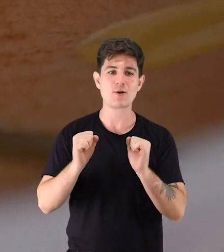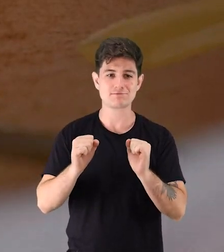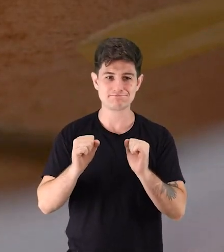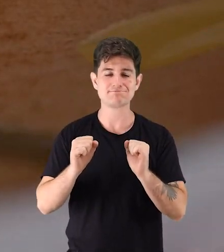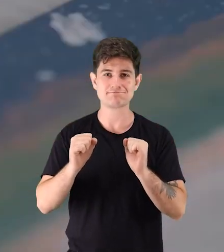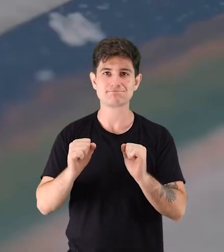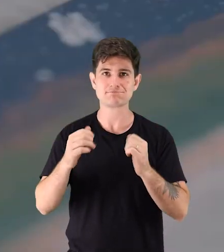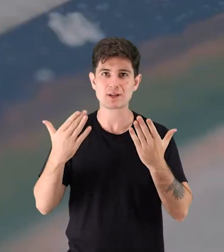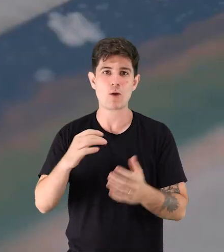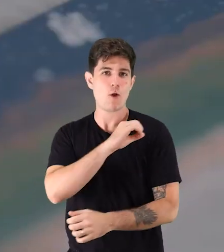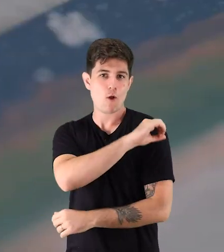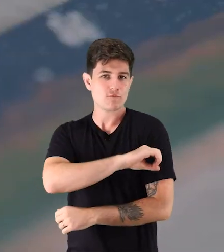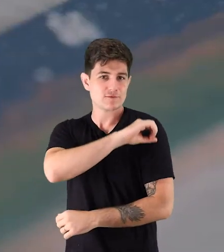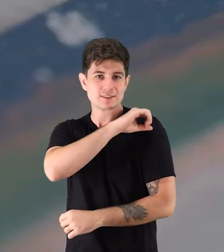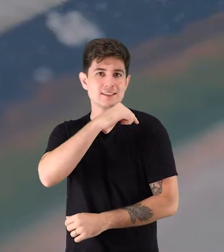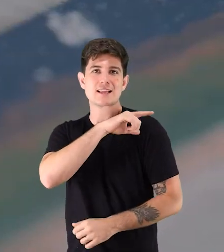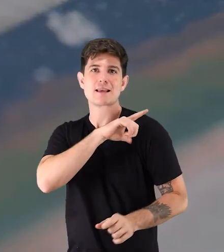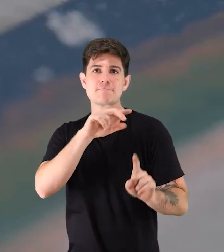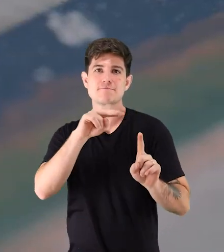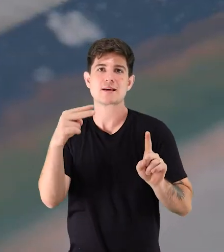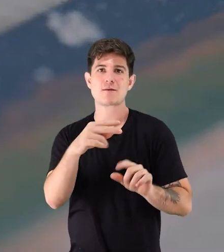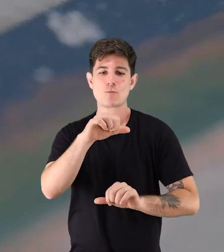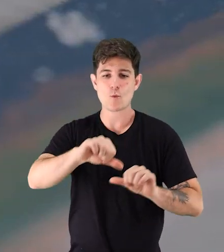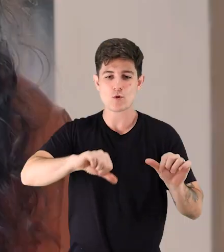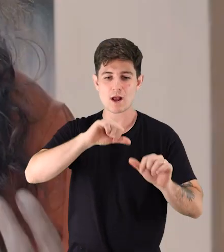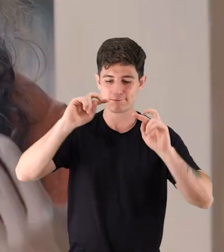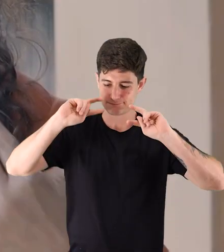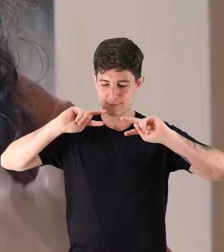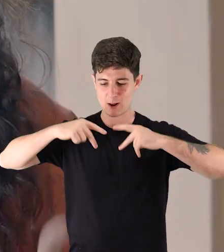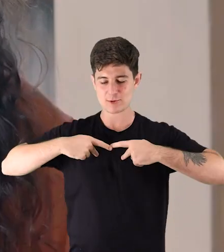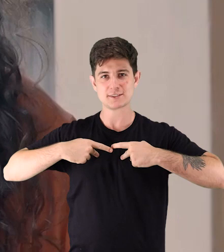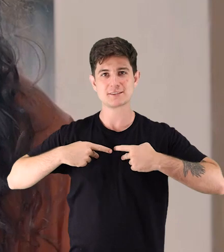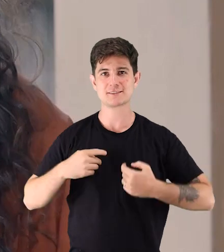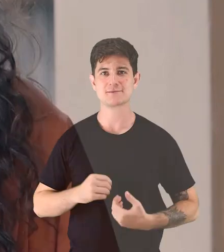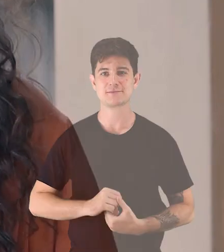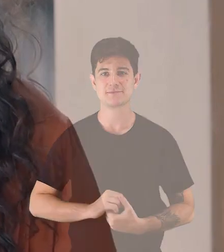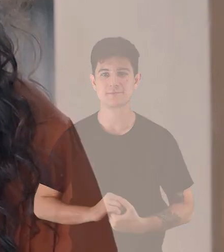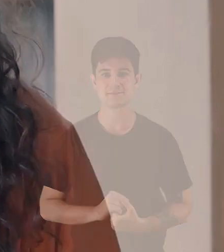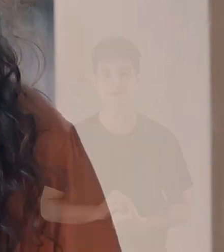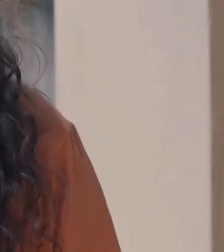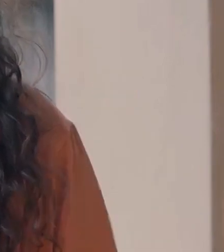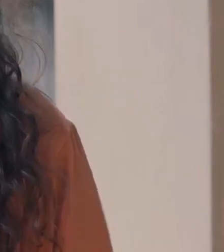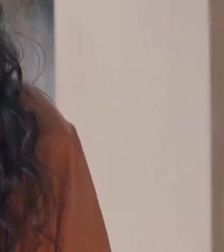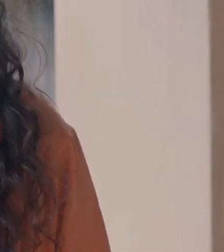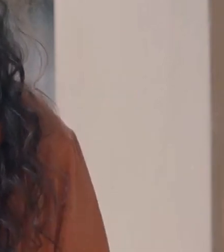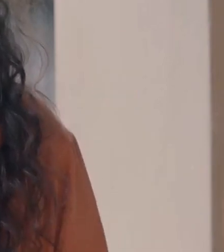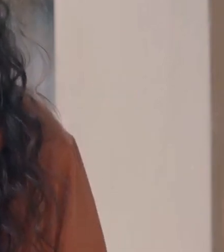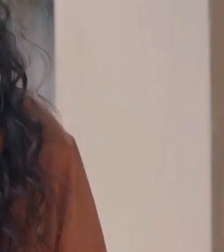escola. Então, a oficina ela vem com esse olhar de transformar e de se reconhecer.